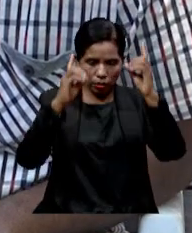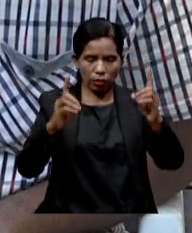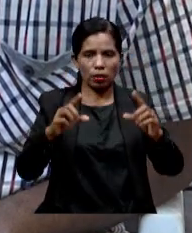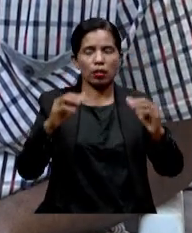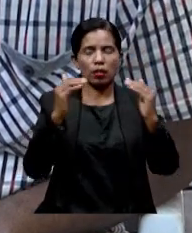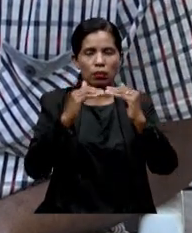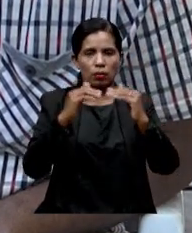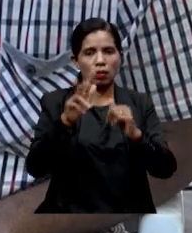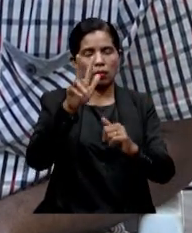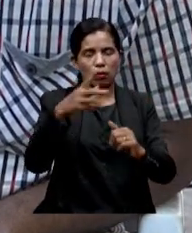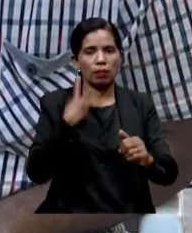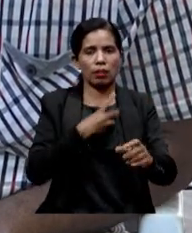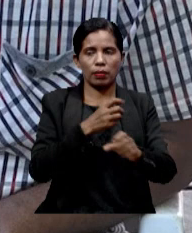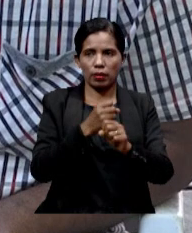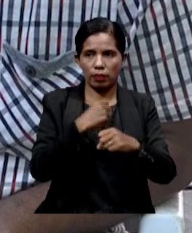nebe ami realizane.